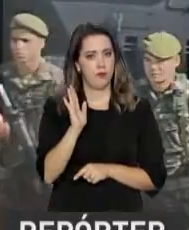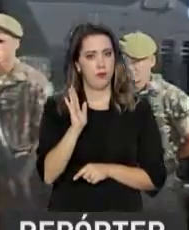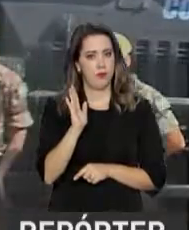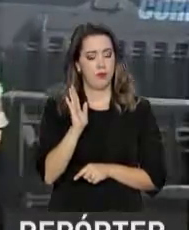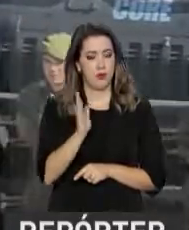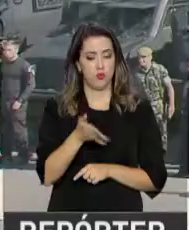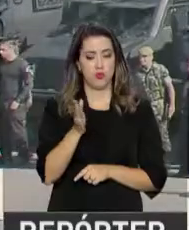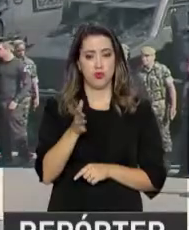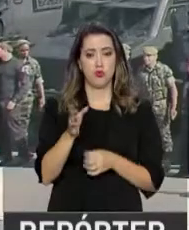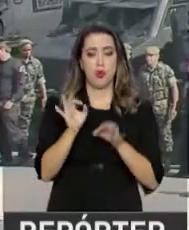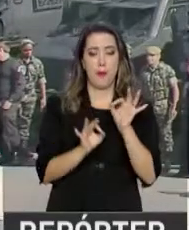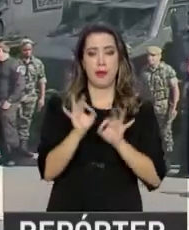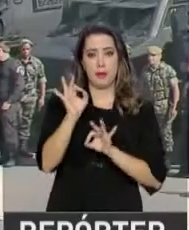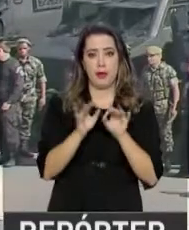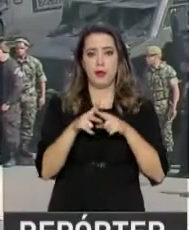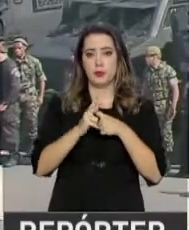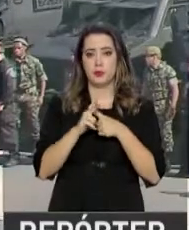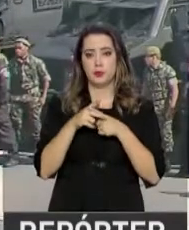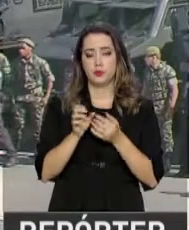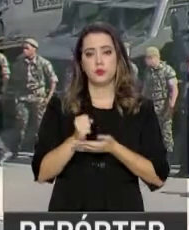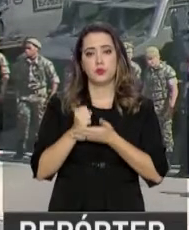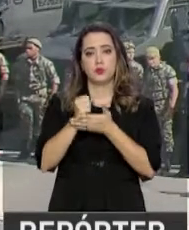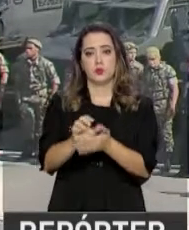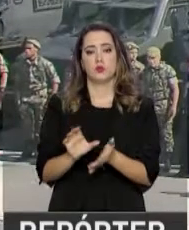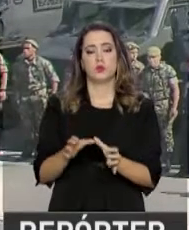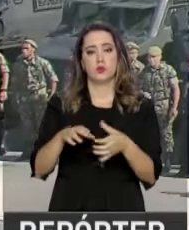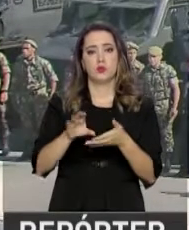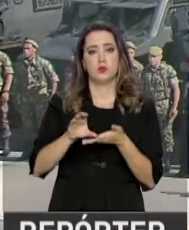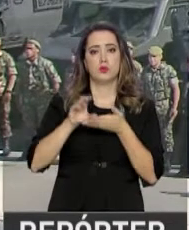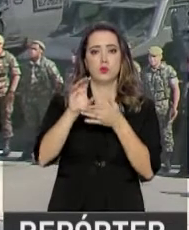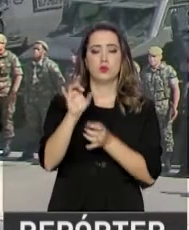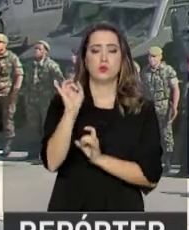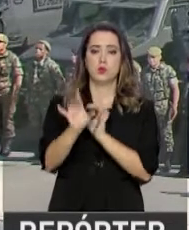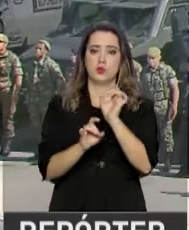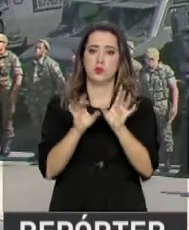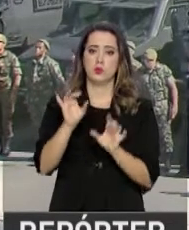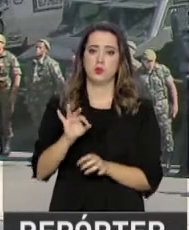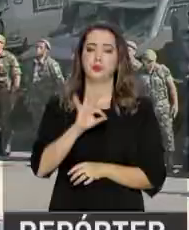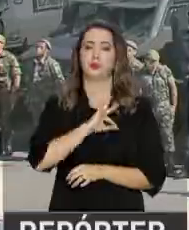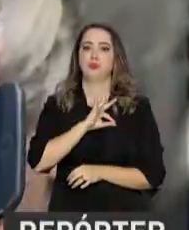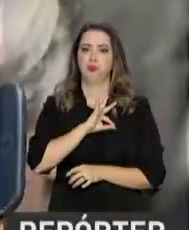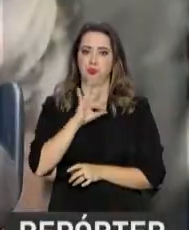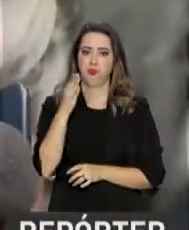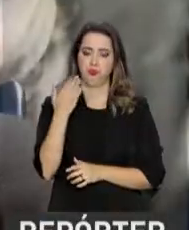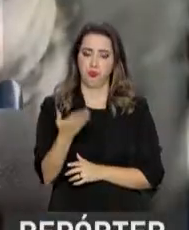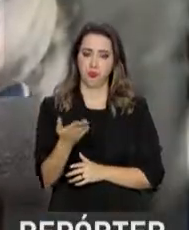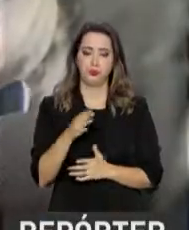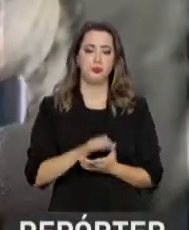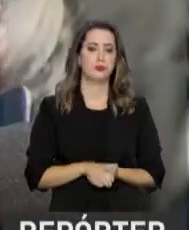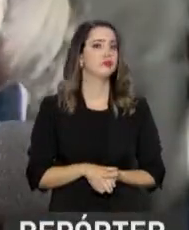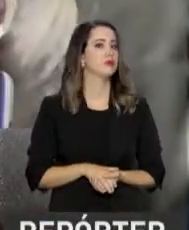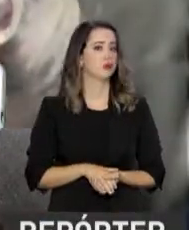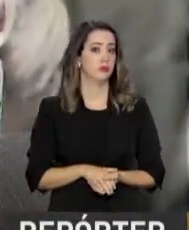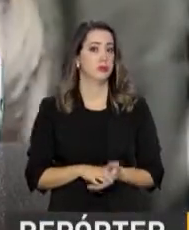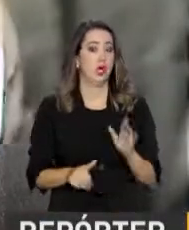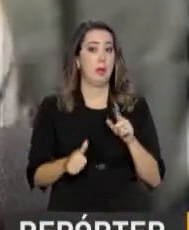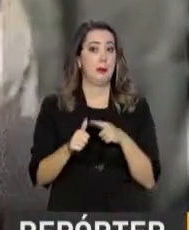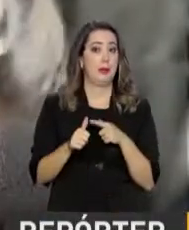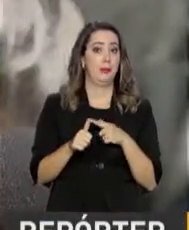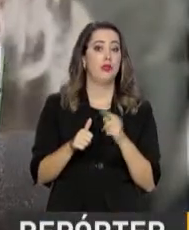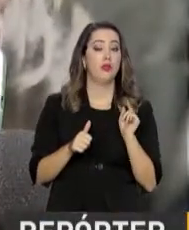pelo exército e entregues à coordenação de recursos especiais da corporação esse é um primeiro passo de